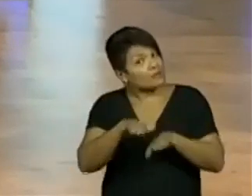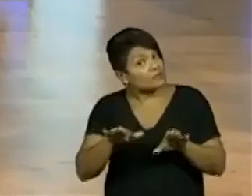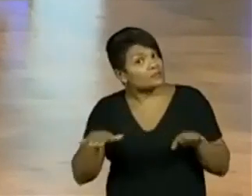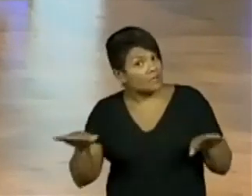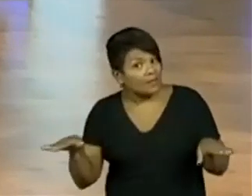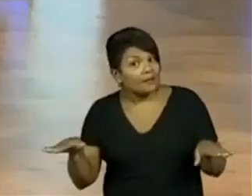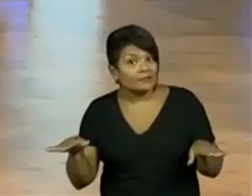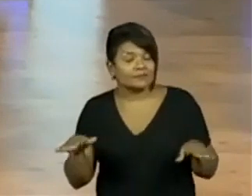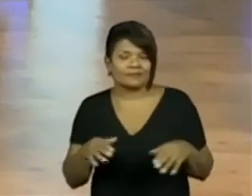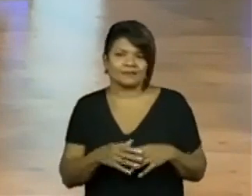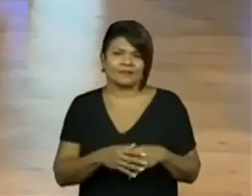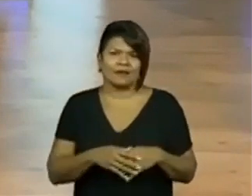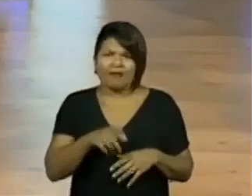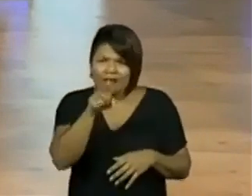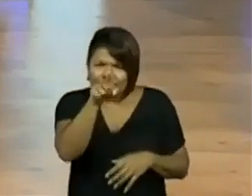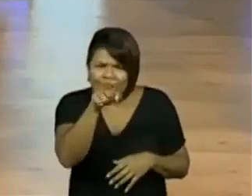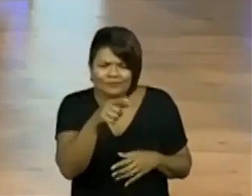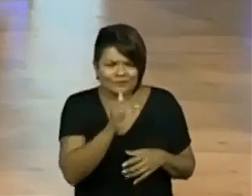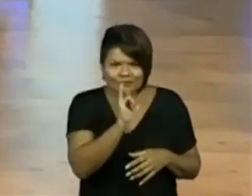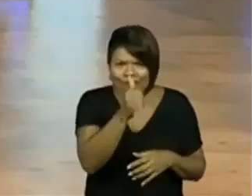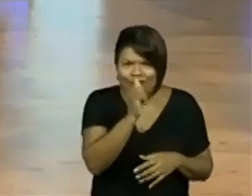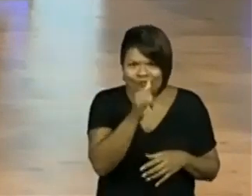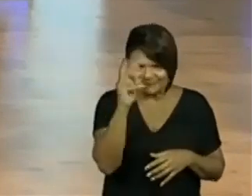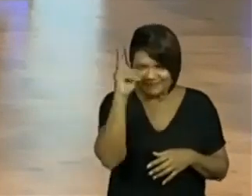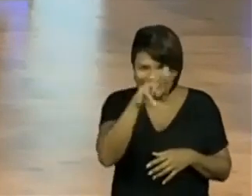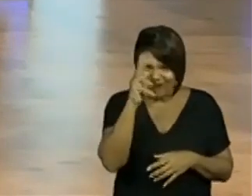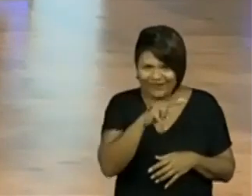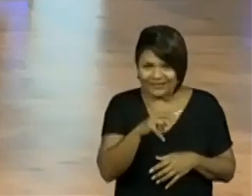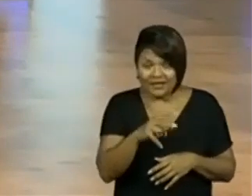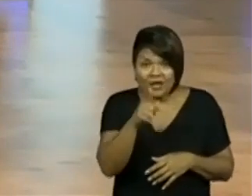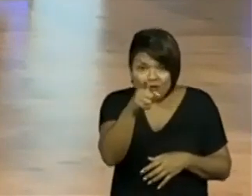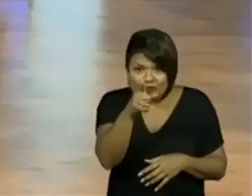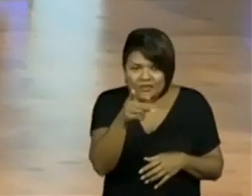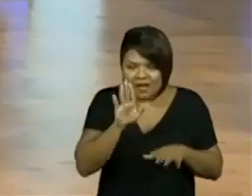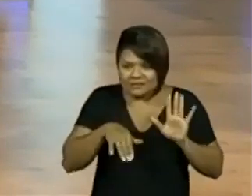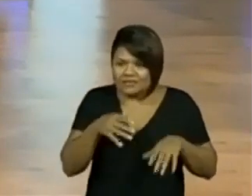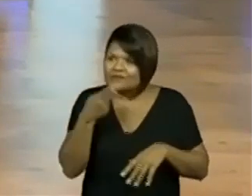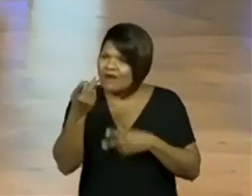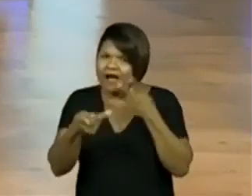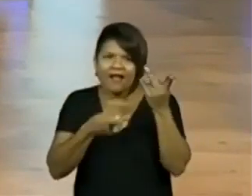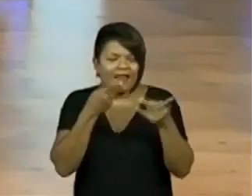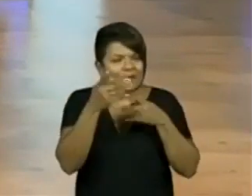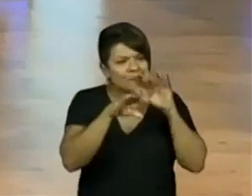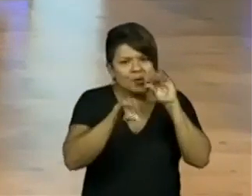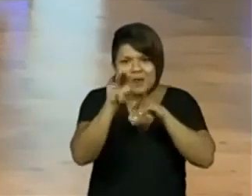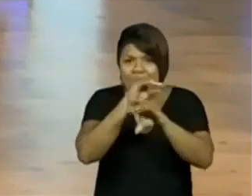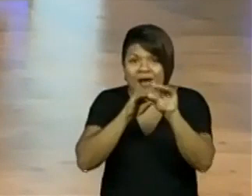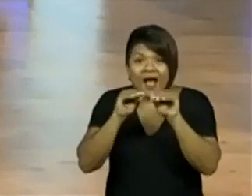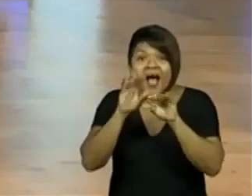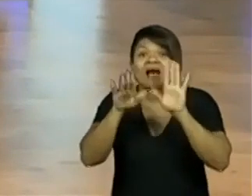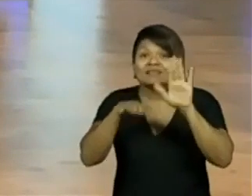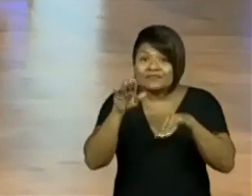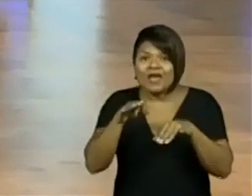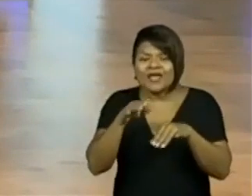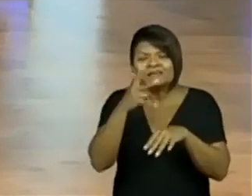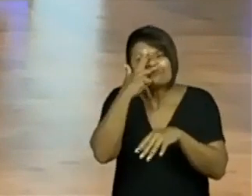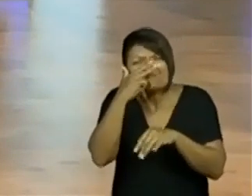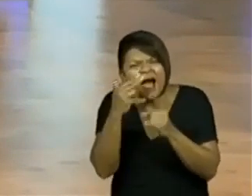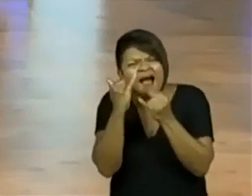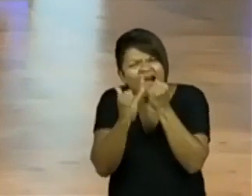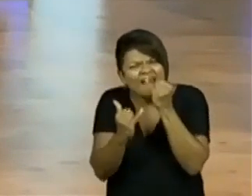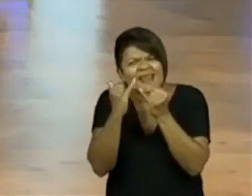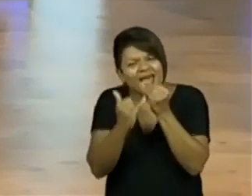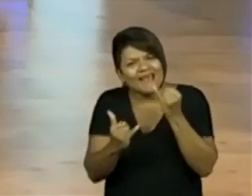as histórias que vocês contam, crianças, muitas vezes elas se aproximam dessas